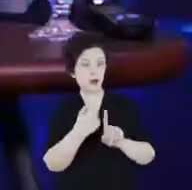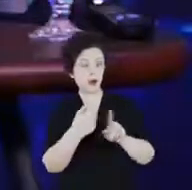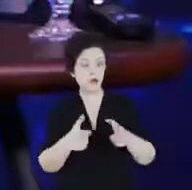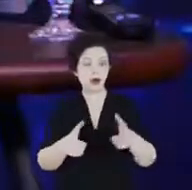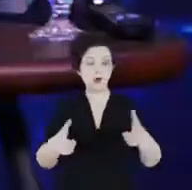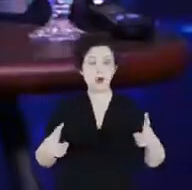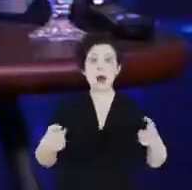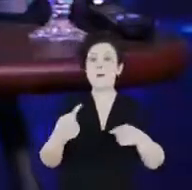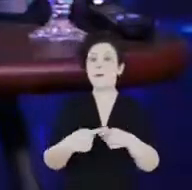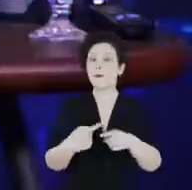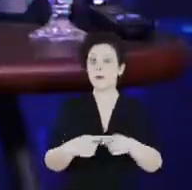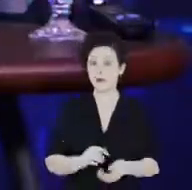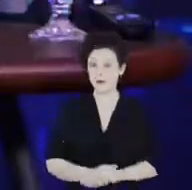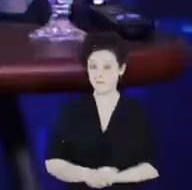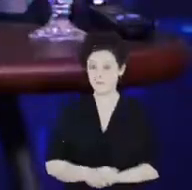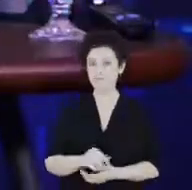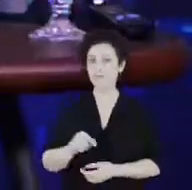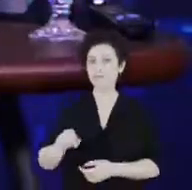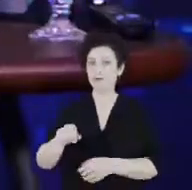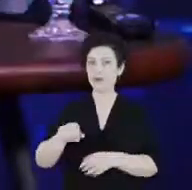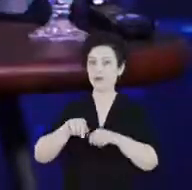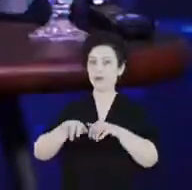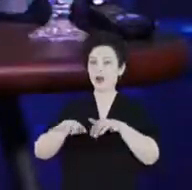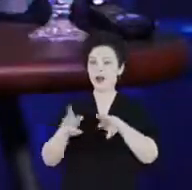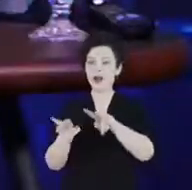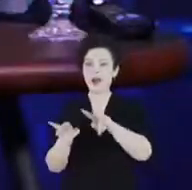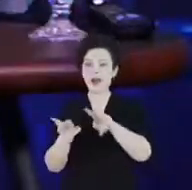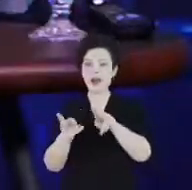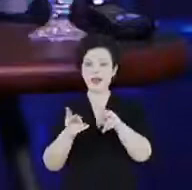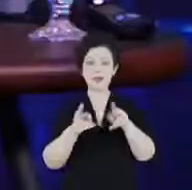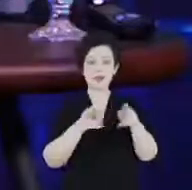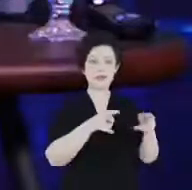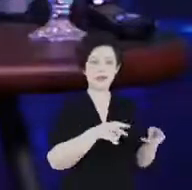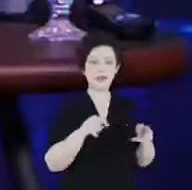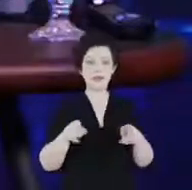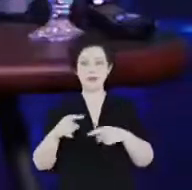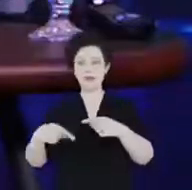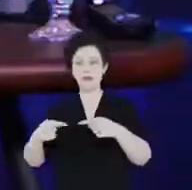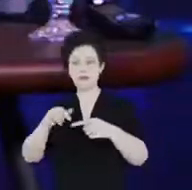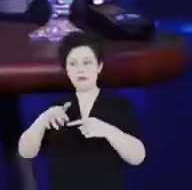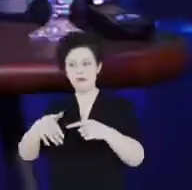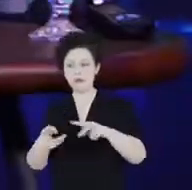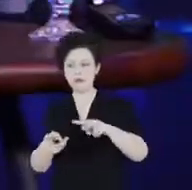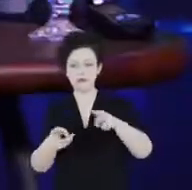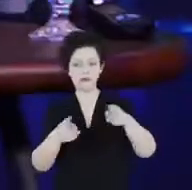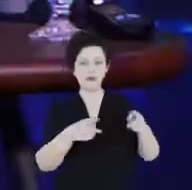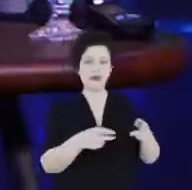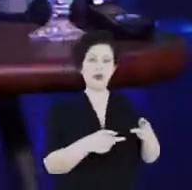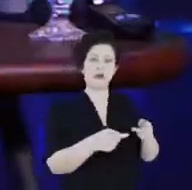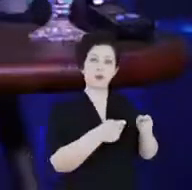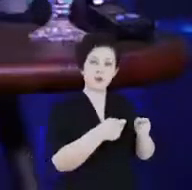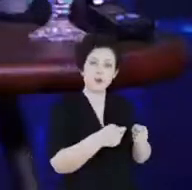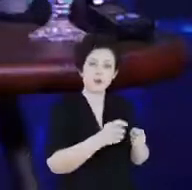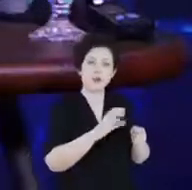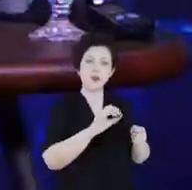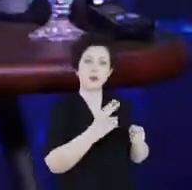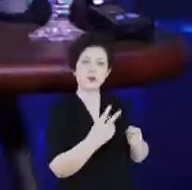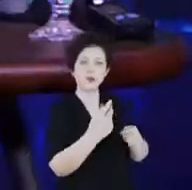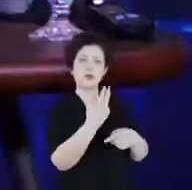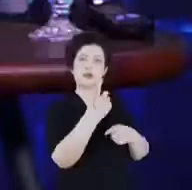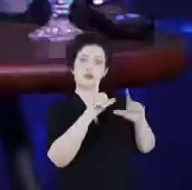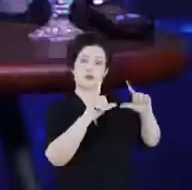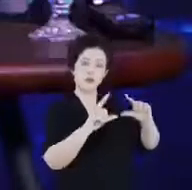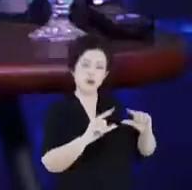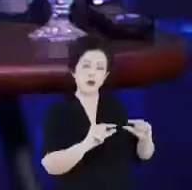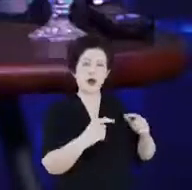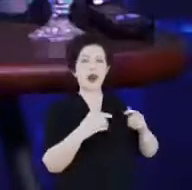precisamos pensar que a transição energética, essa busca pela economia de baixo carbono até 2050, ela